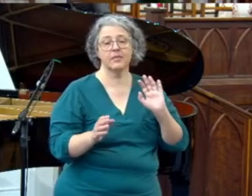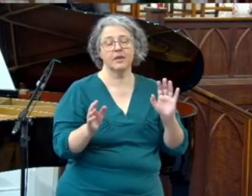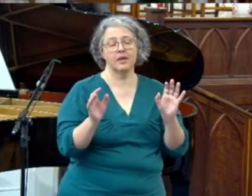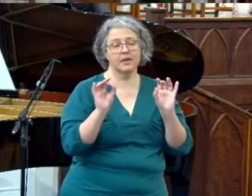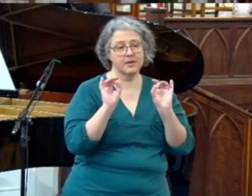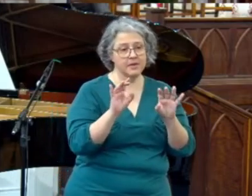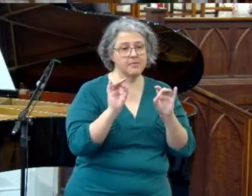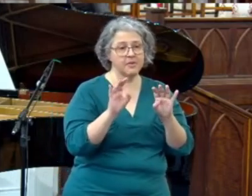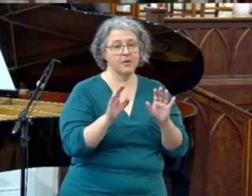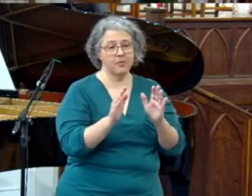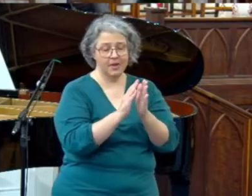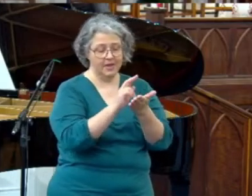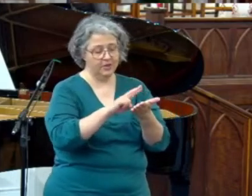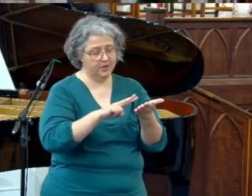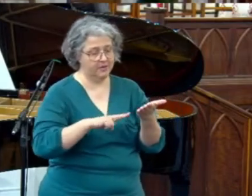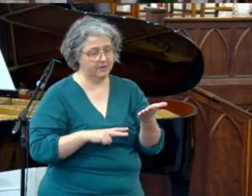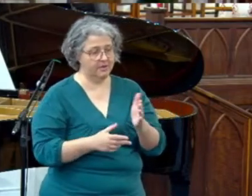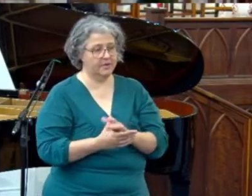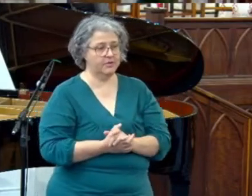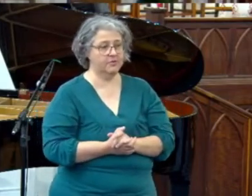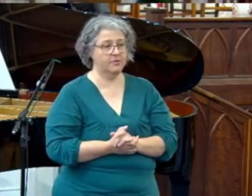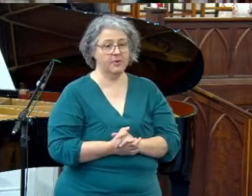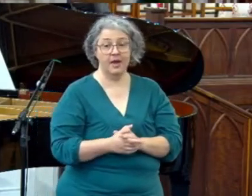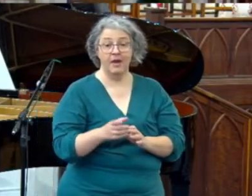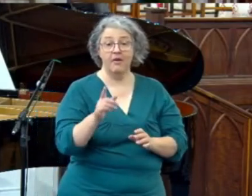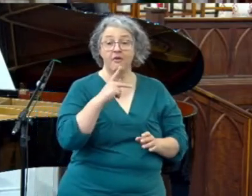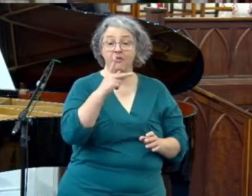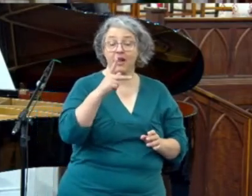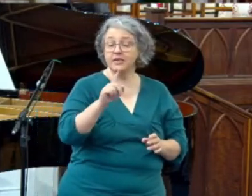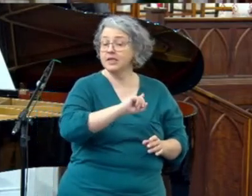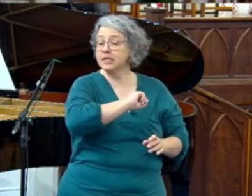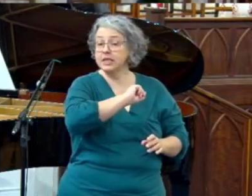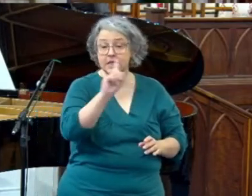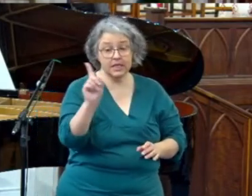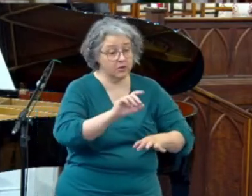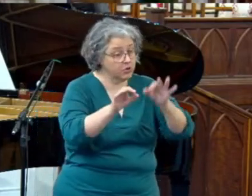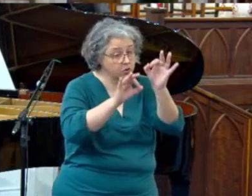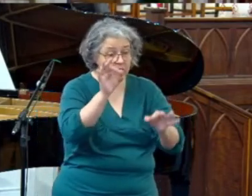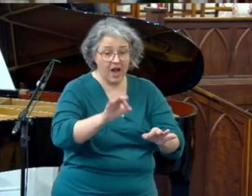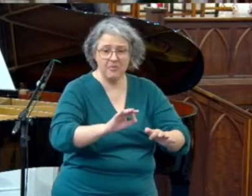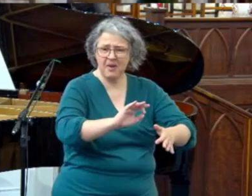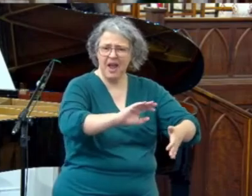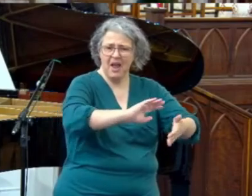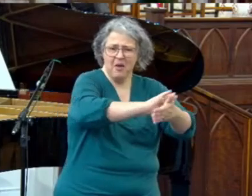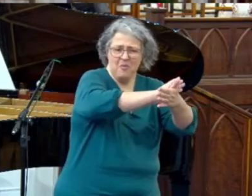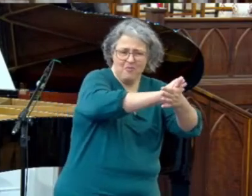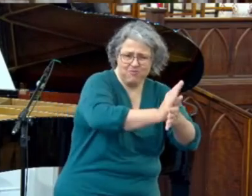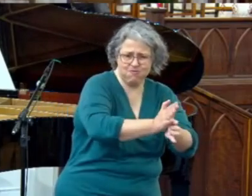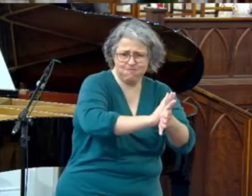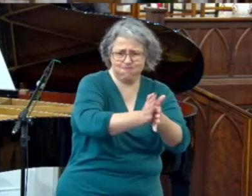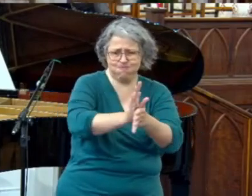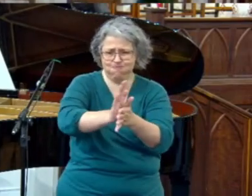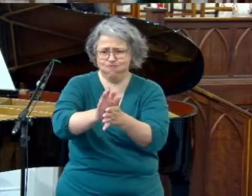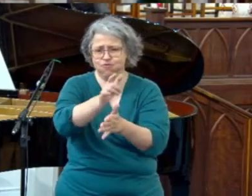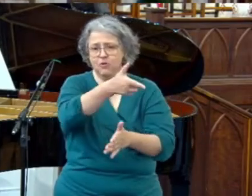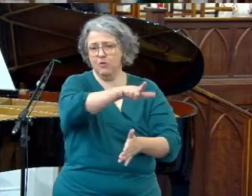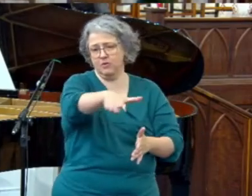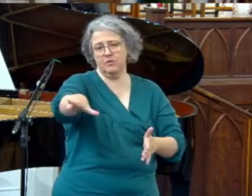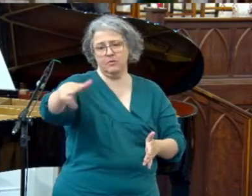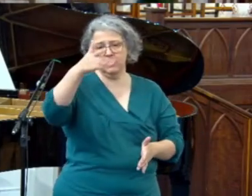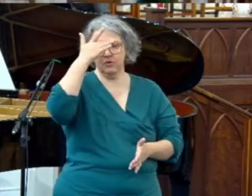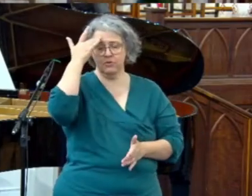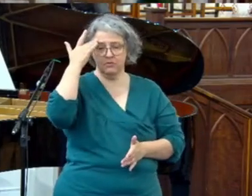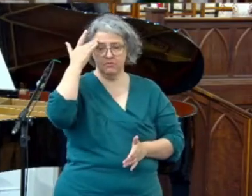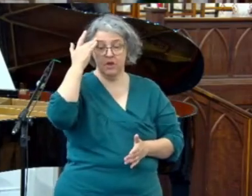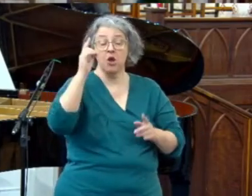texto, ele está nos ensinando a não julgarmos de uma forma destrutiva e condenatória, porque só um